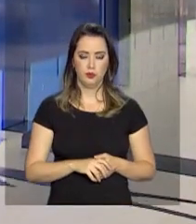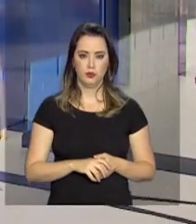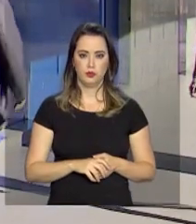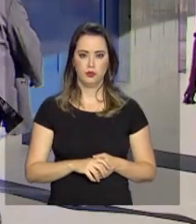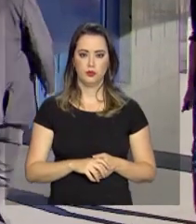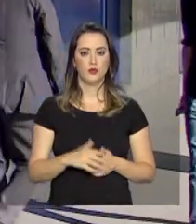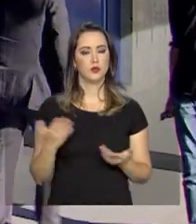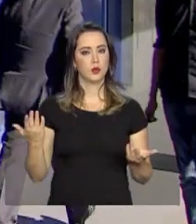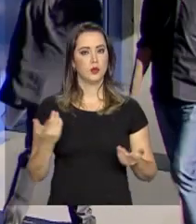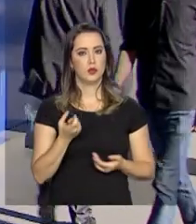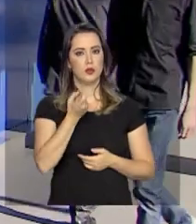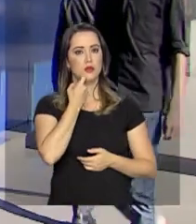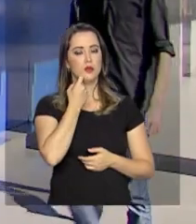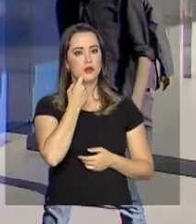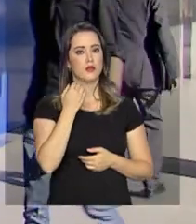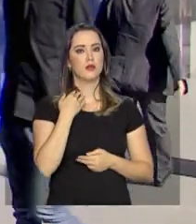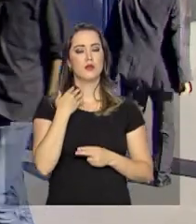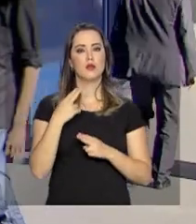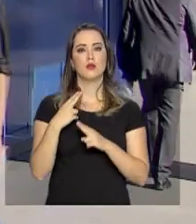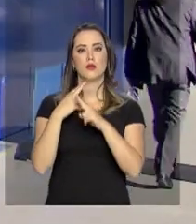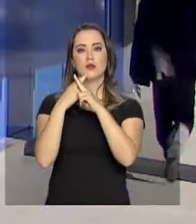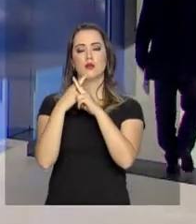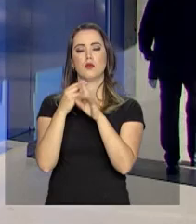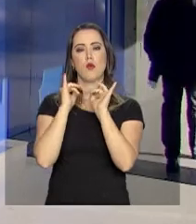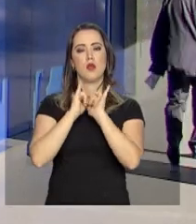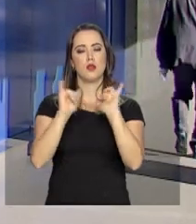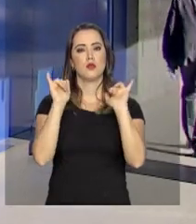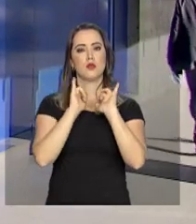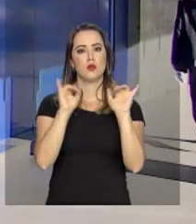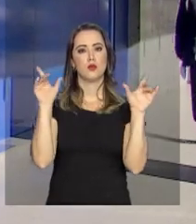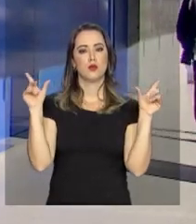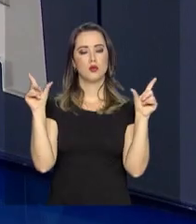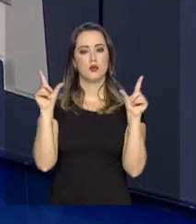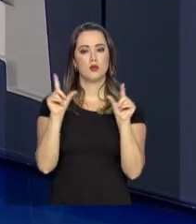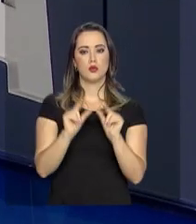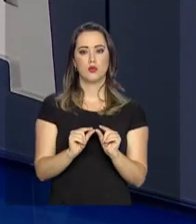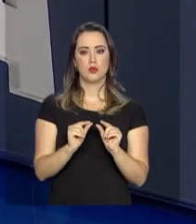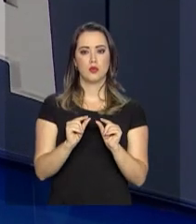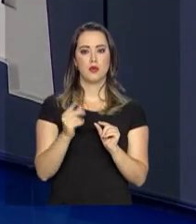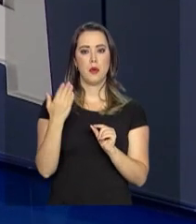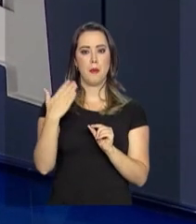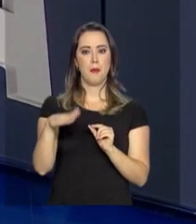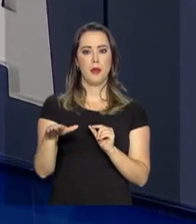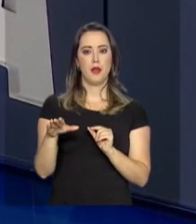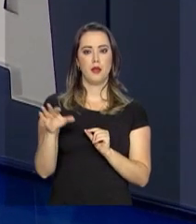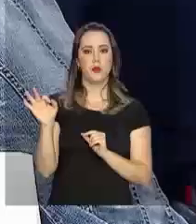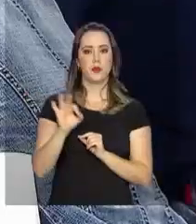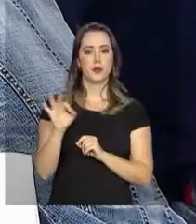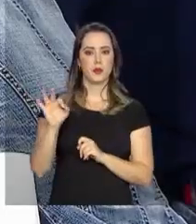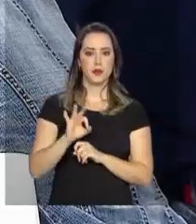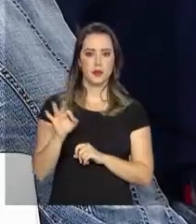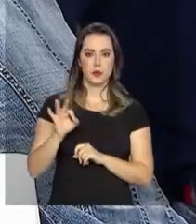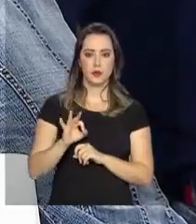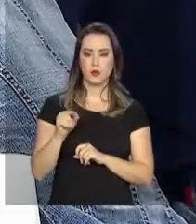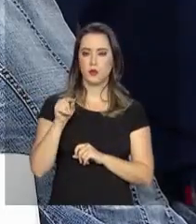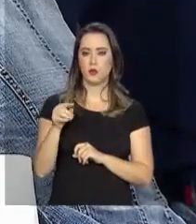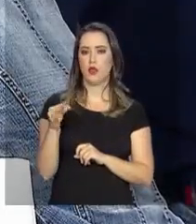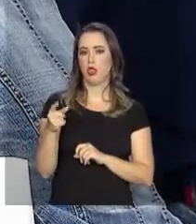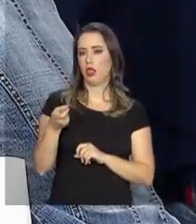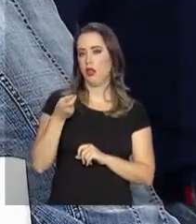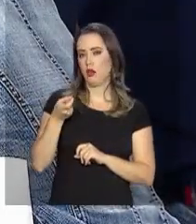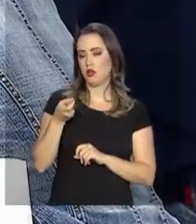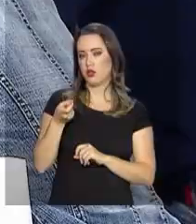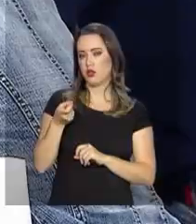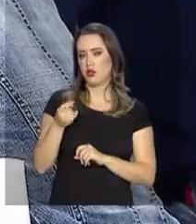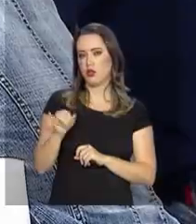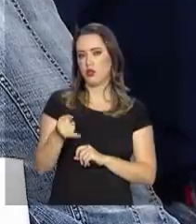Nesta sexta-feira, a Caixa Econômica Federal anunciou a redução de 0,5 ponto percentual nas taxas de juros